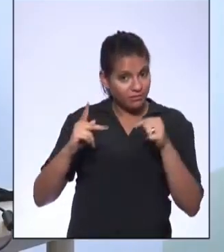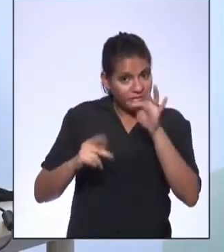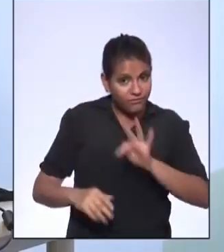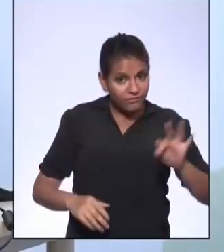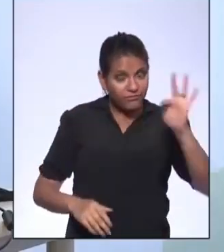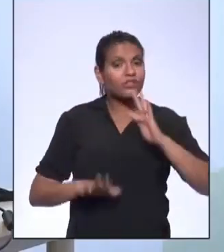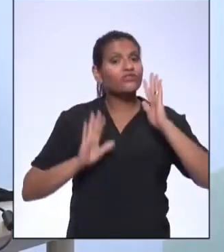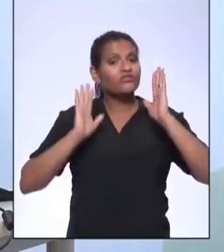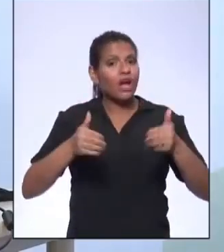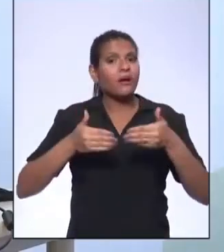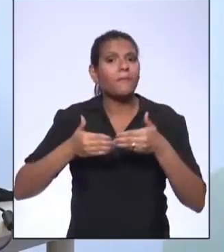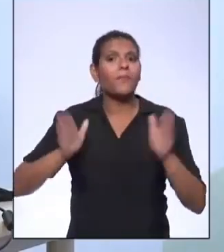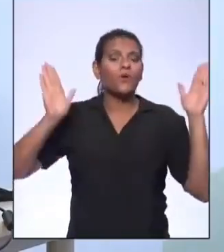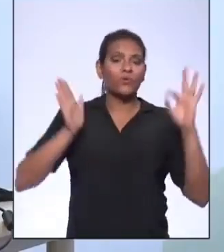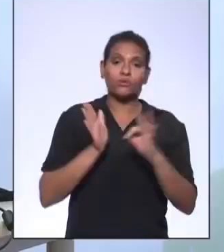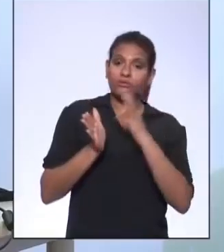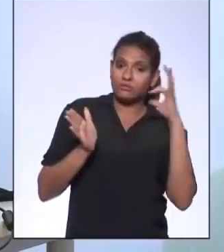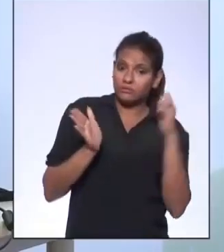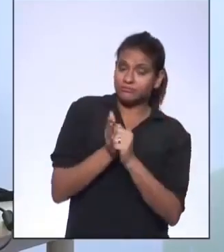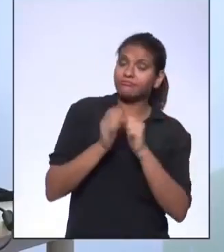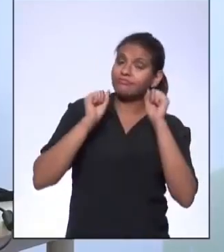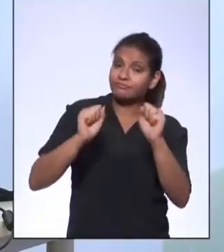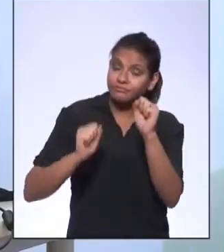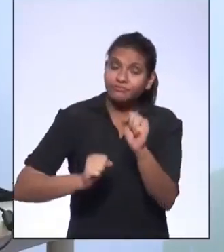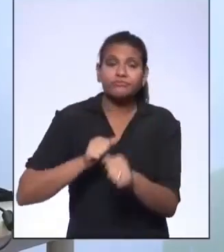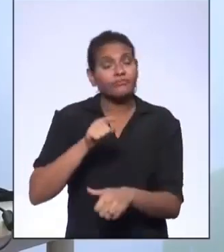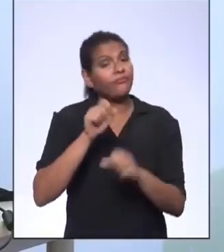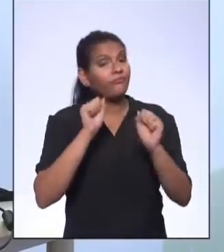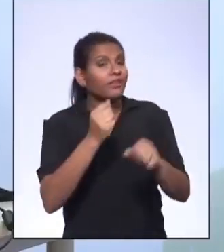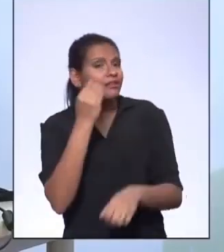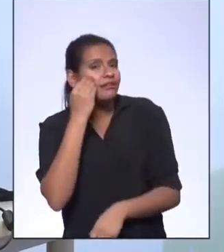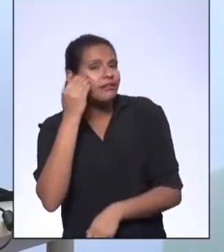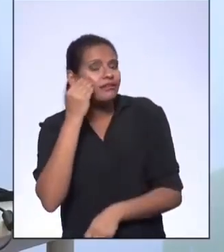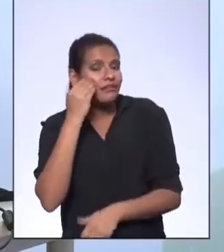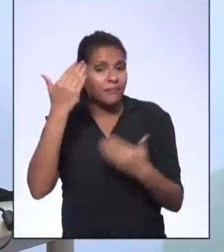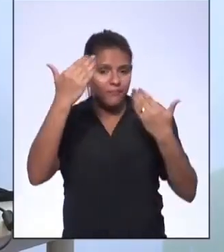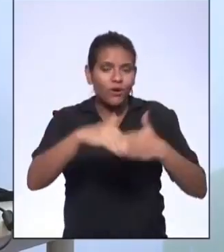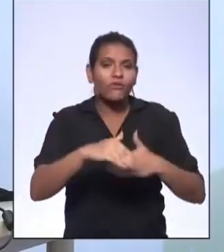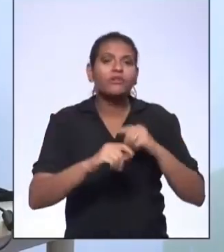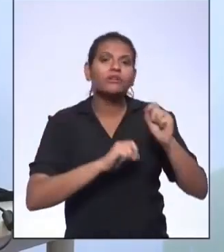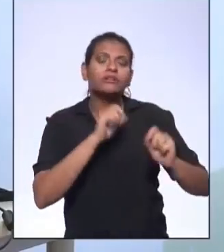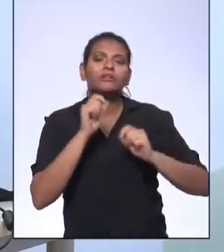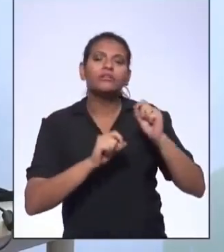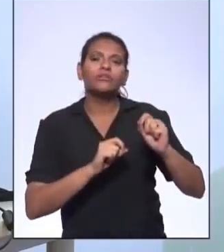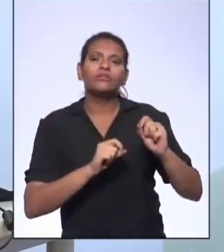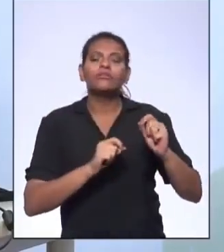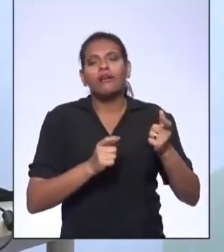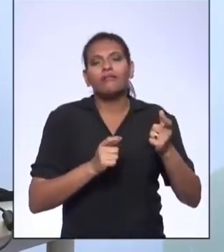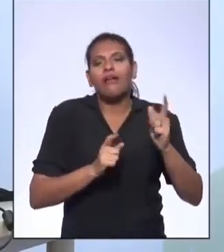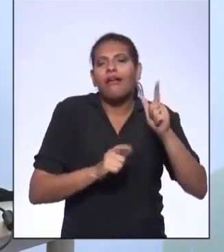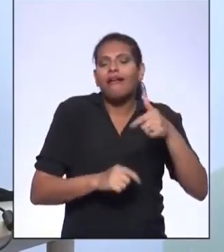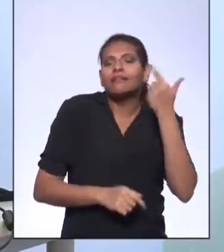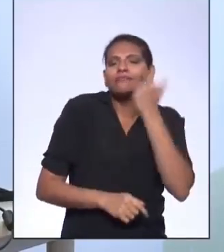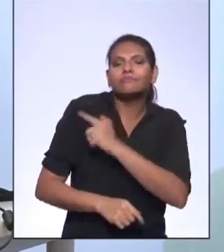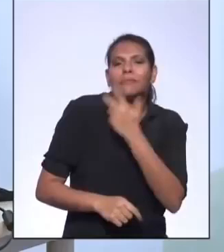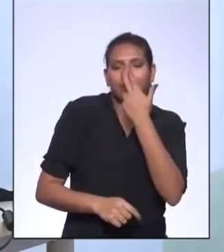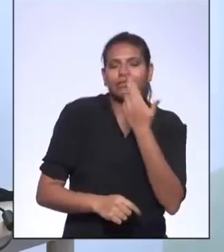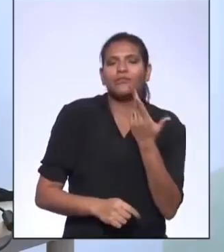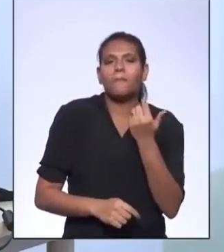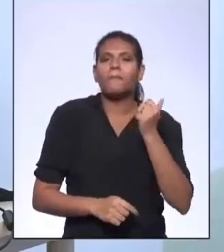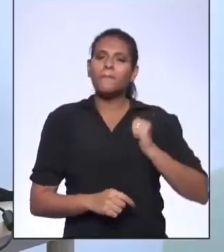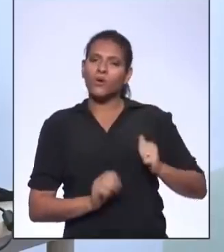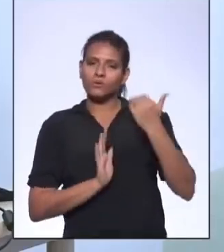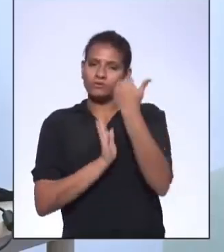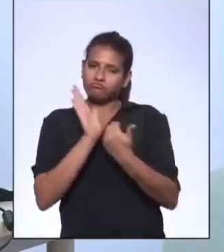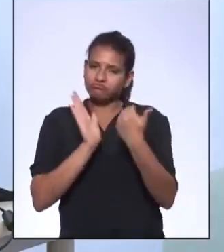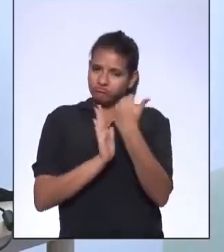de conhecimentos que no terceiro ano pode dar até a isenção do vestibular, mas ele também te dá a oportunidade, né, de, dependendo da sua colocação,